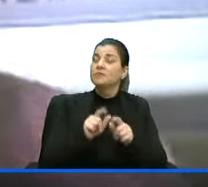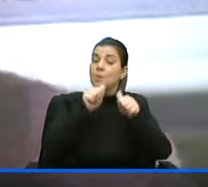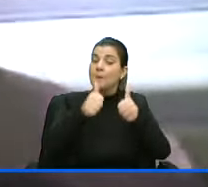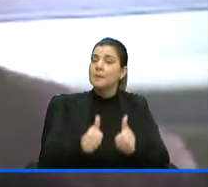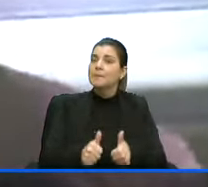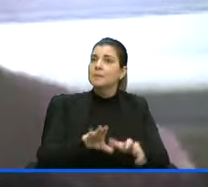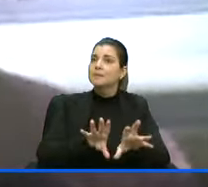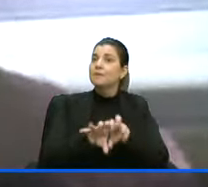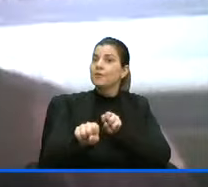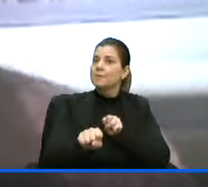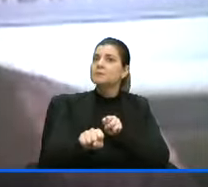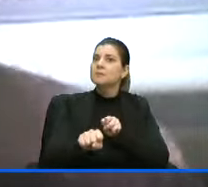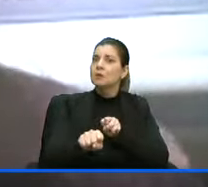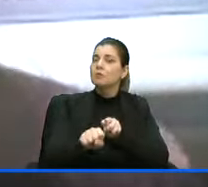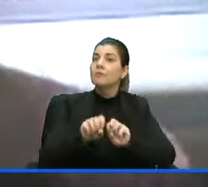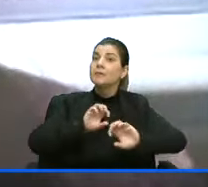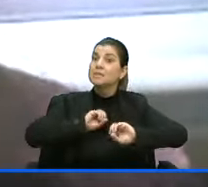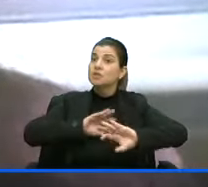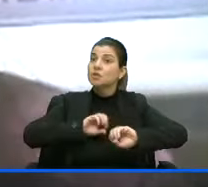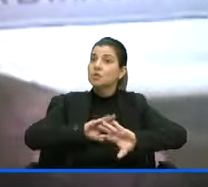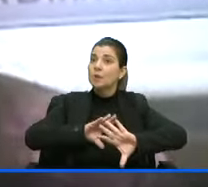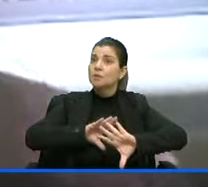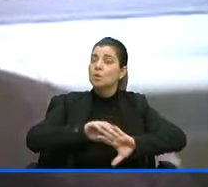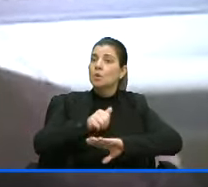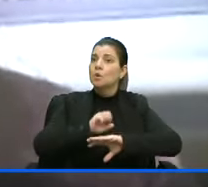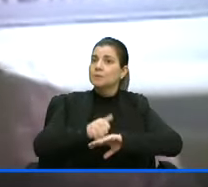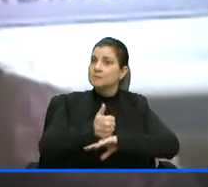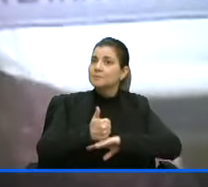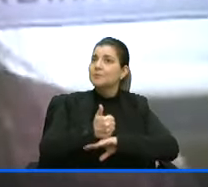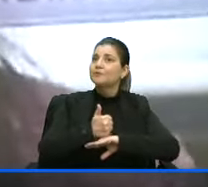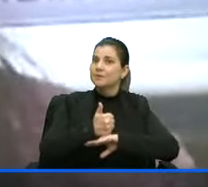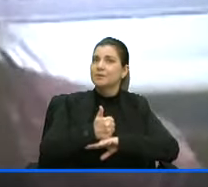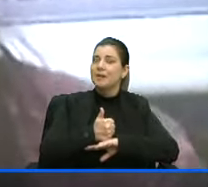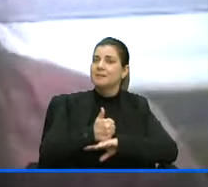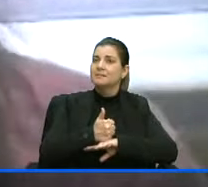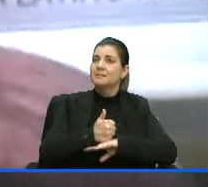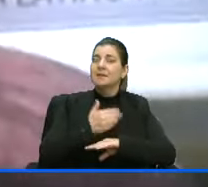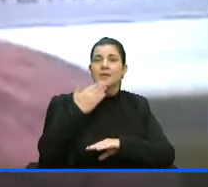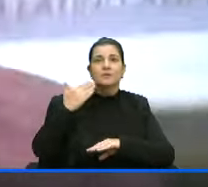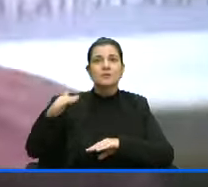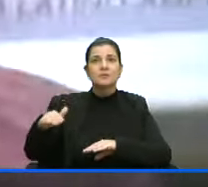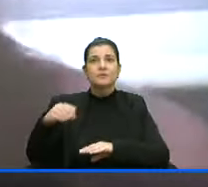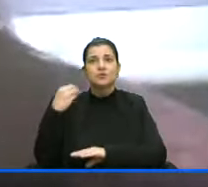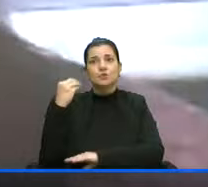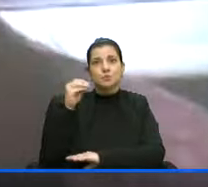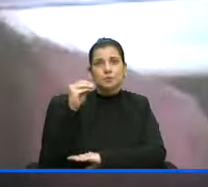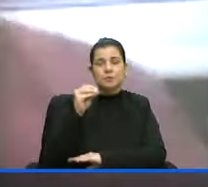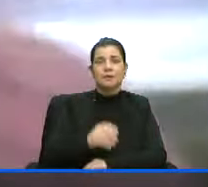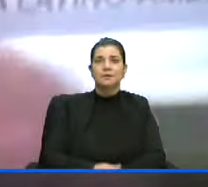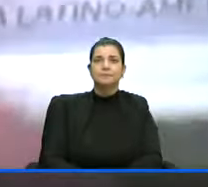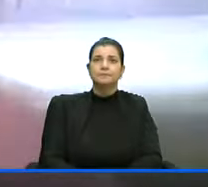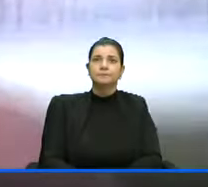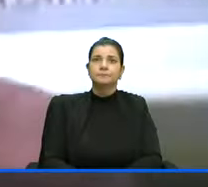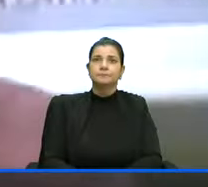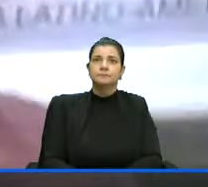da formação das educadoras que atuam na educação infantil de Porto Alegre, sobretudo a conveniada.